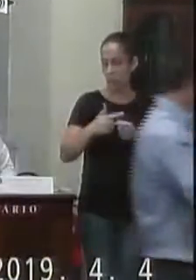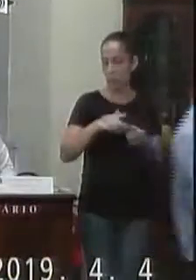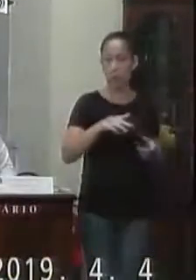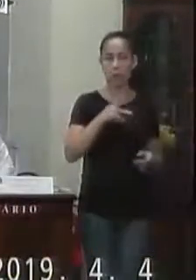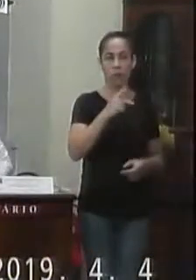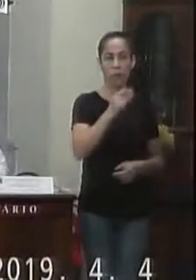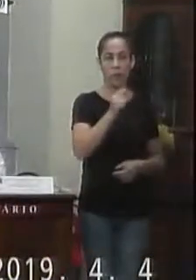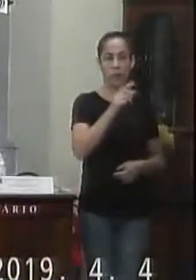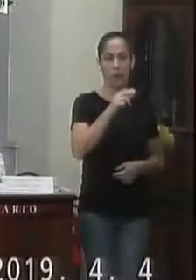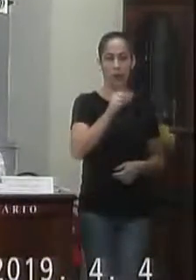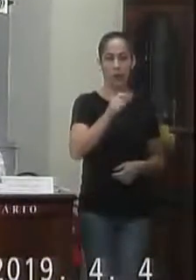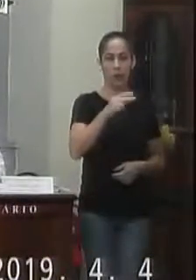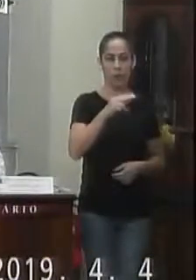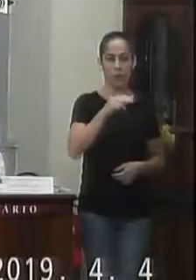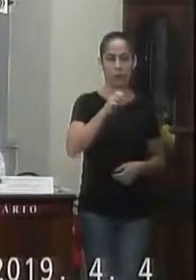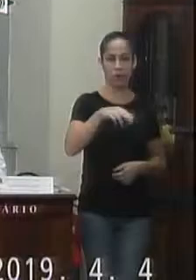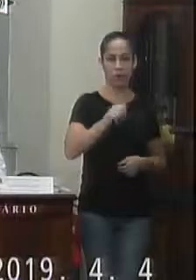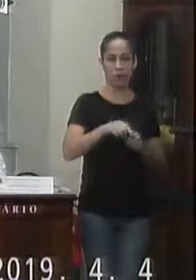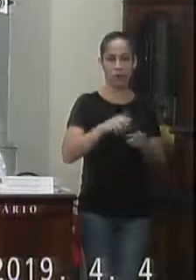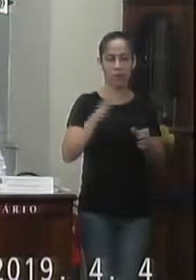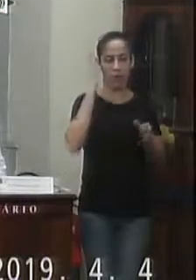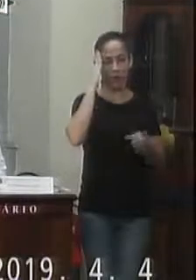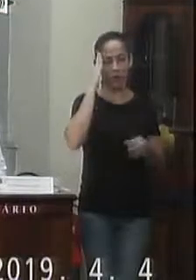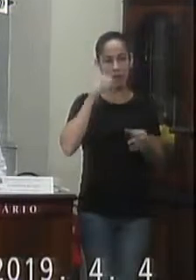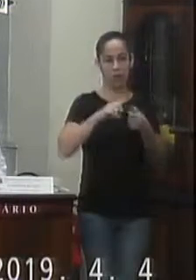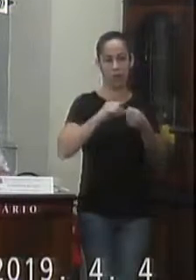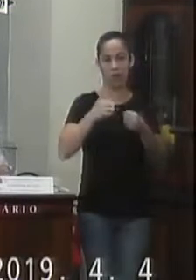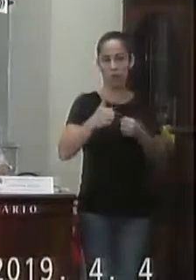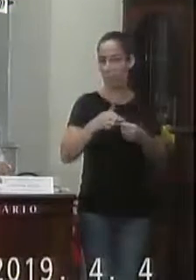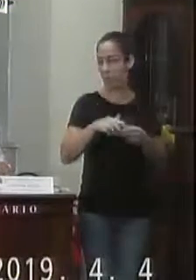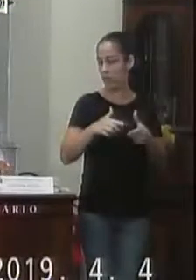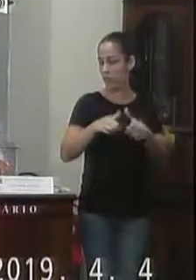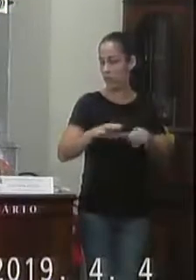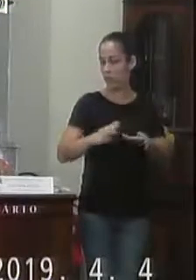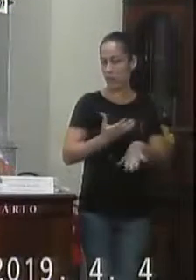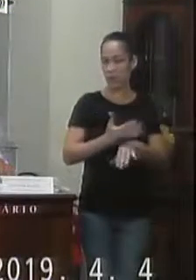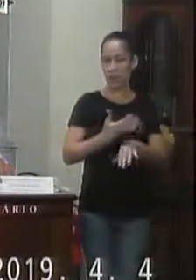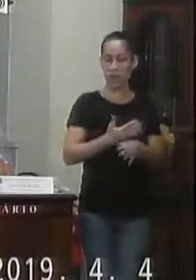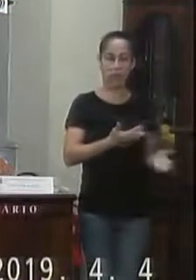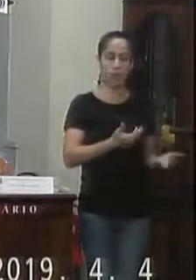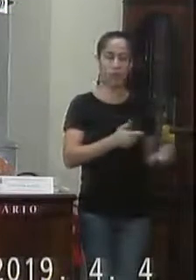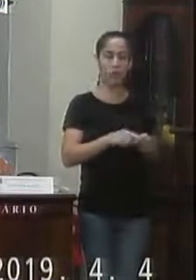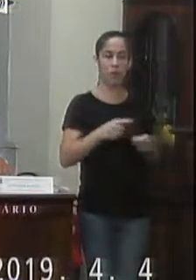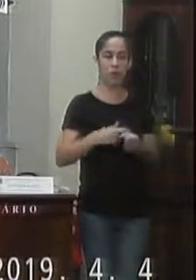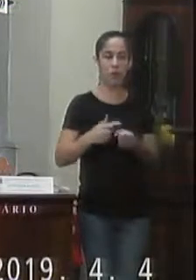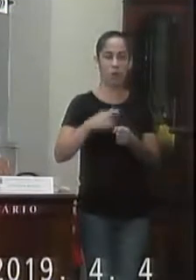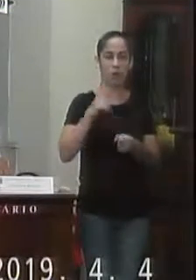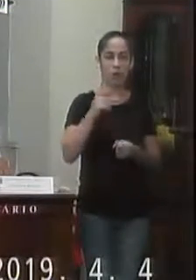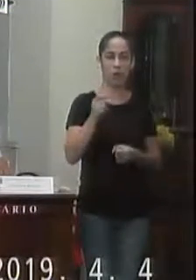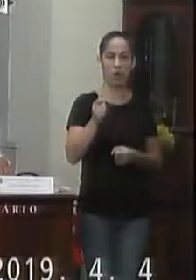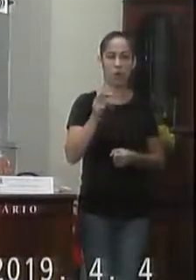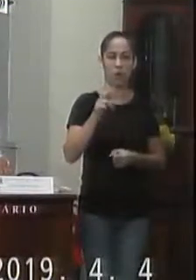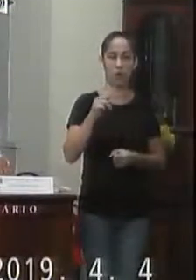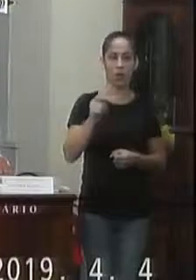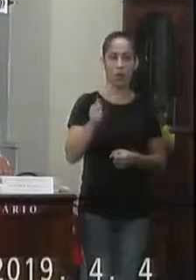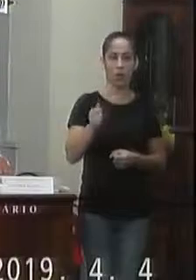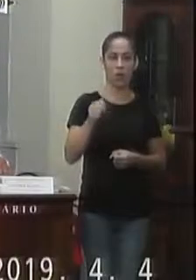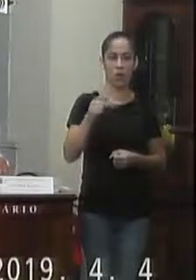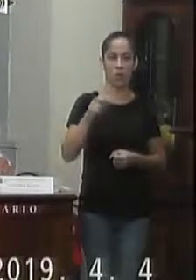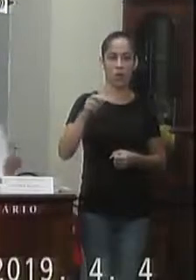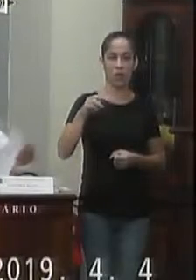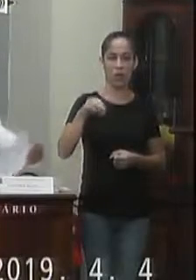de lei ordinário. Faça saber, artigo 1º, fica a Academia da Saúde instalada na Praça da Juventude, no distrito de Parapeúna. Academia Helder